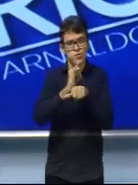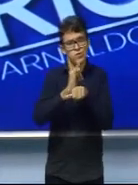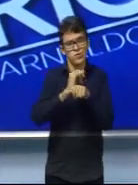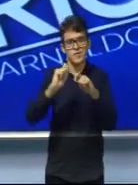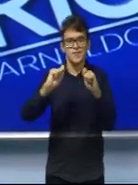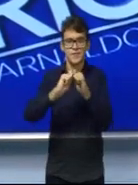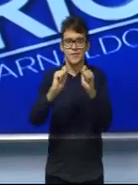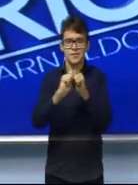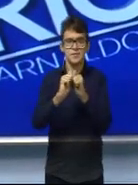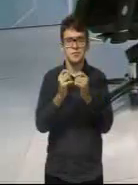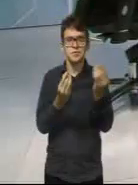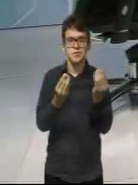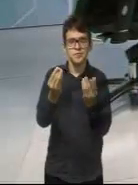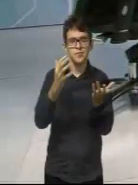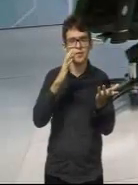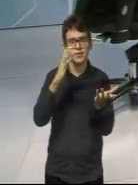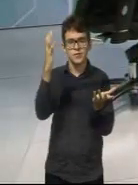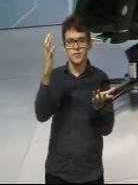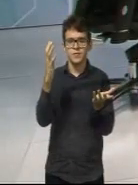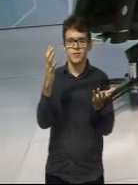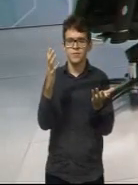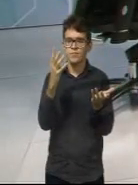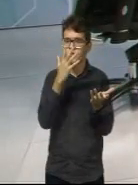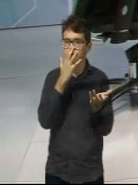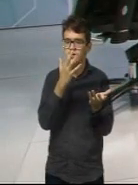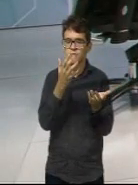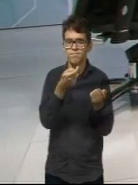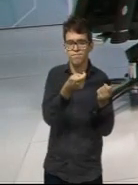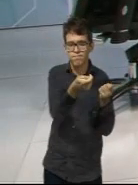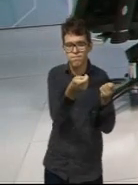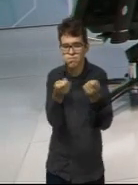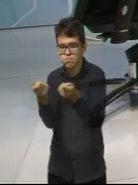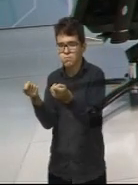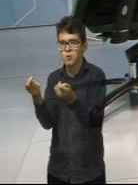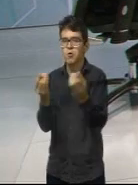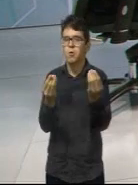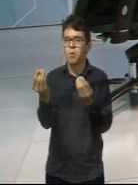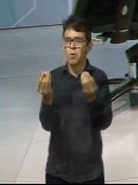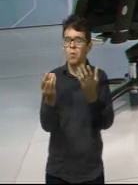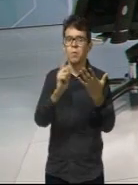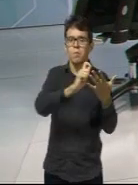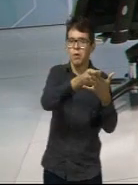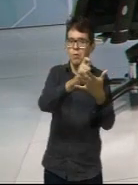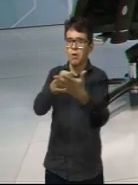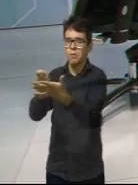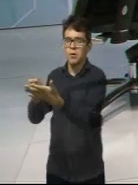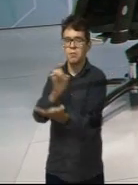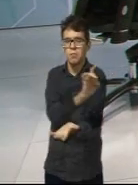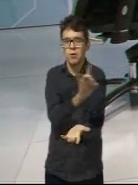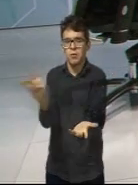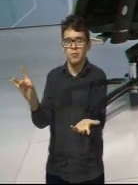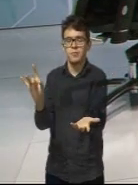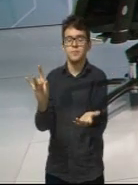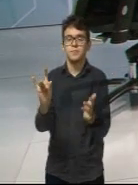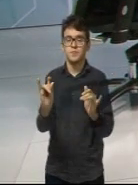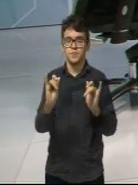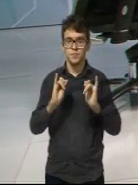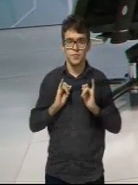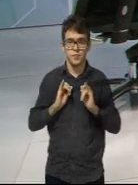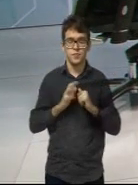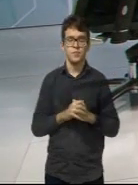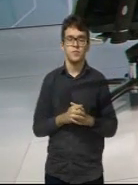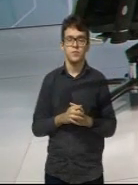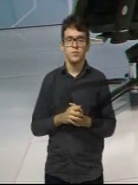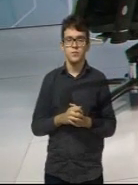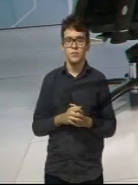e resolver essa coisa de igualar o tratamento que é dado ao servidor público para o tratamento que é